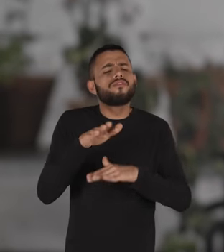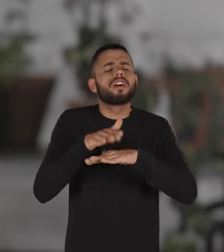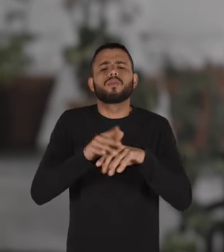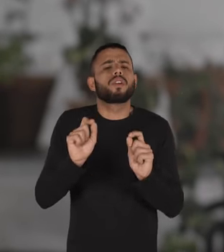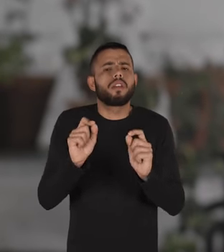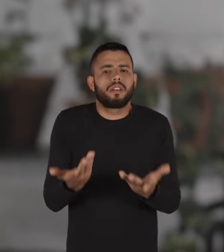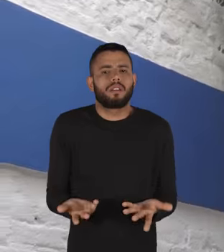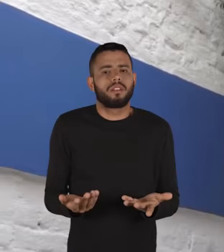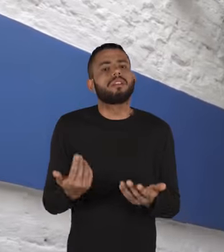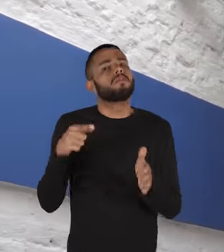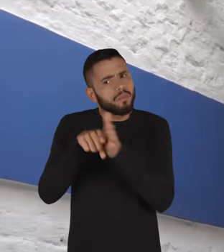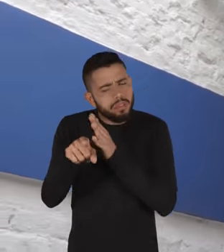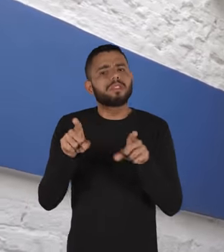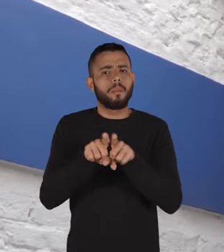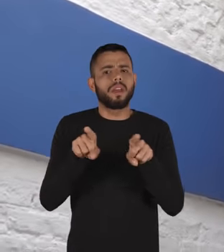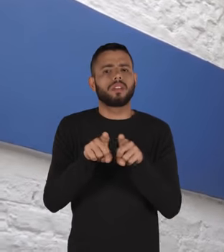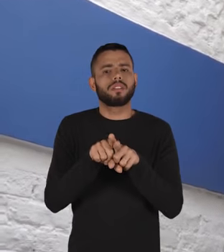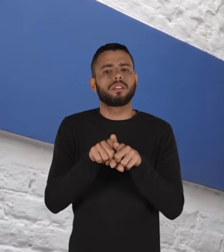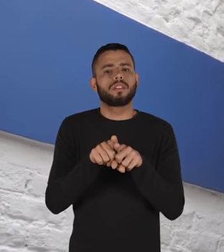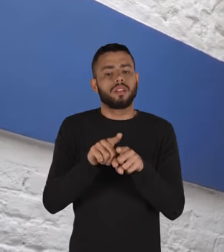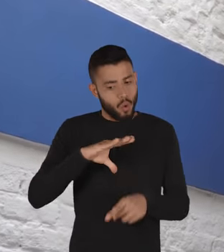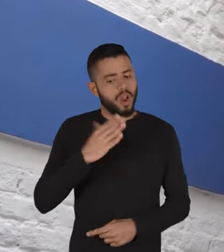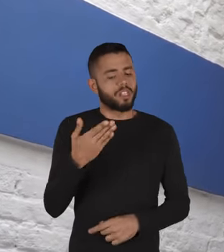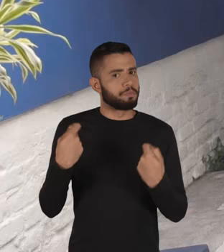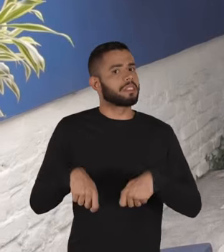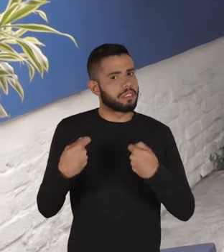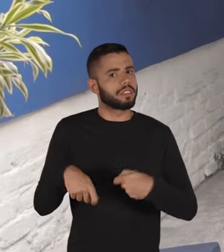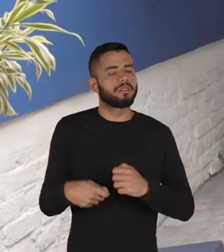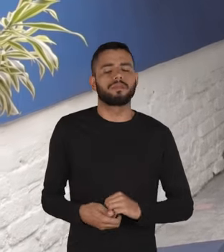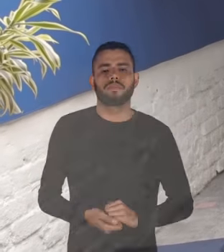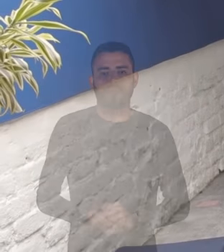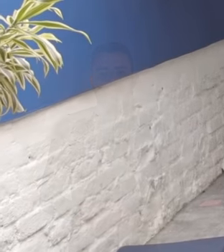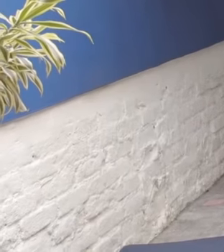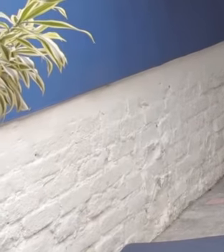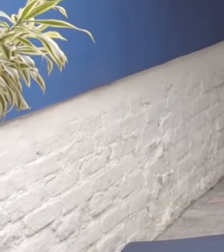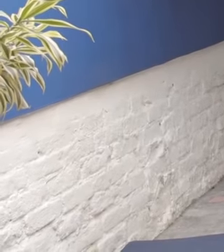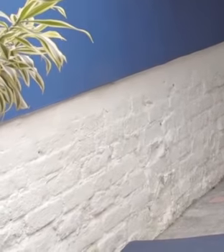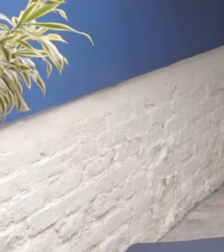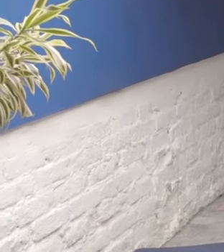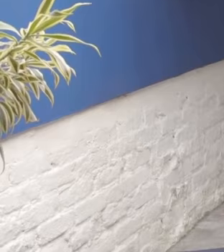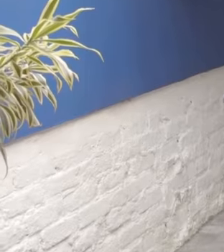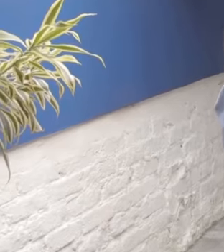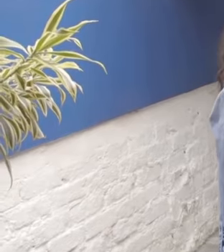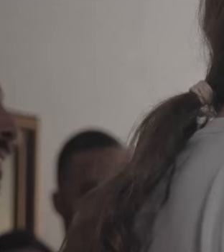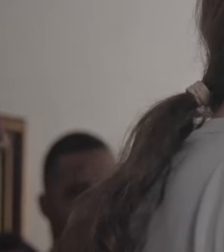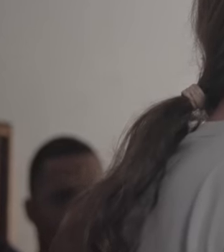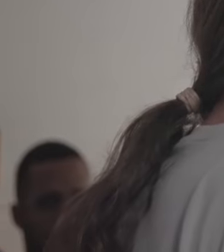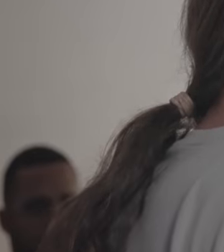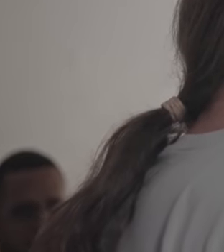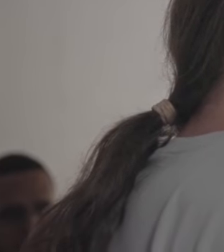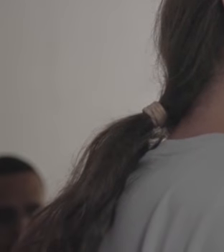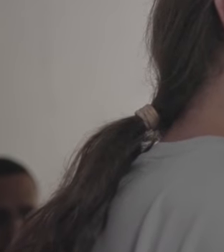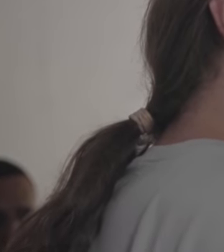O que você faria? Então é questionar também, né? E isso precisa ter coragem. O homem com a melancia na cintura e a mulher grávida beijam-se na